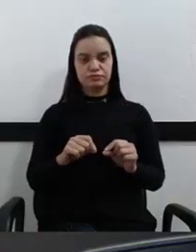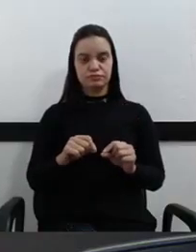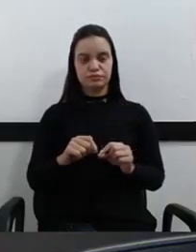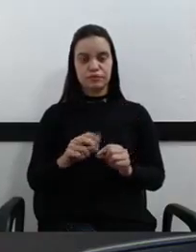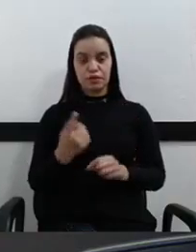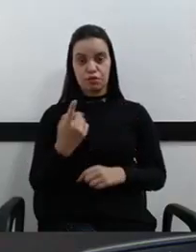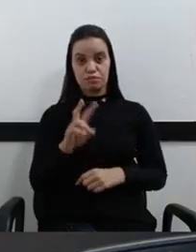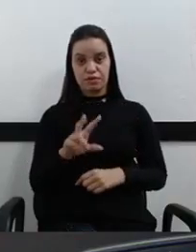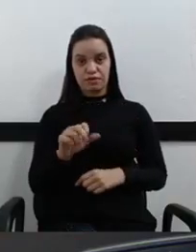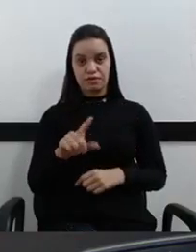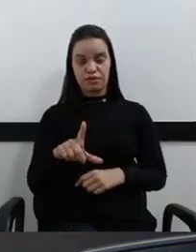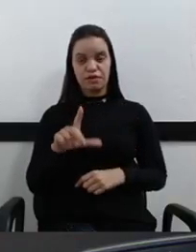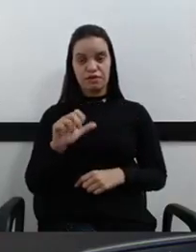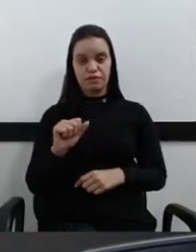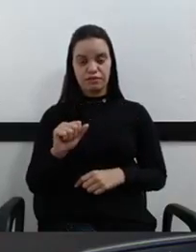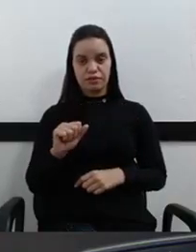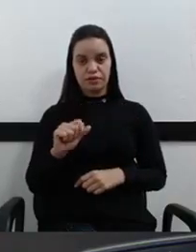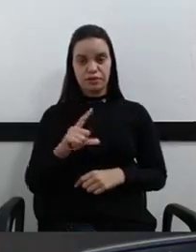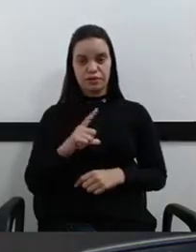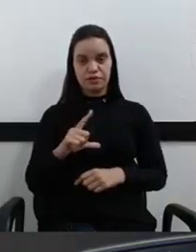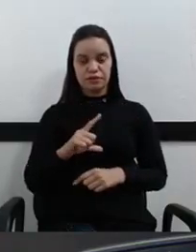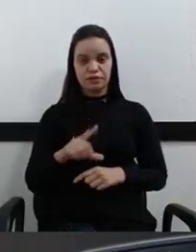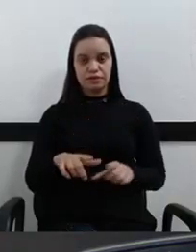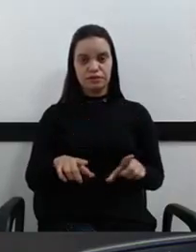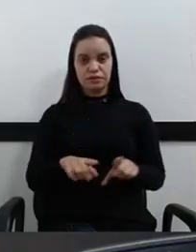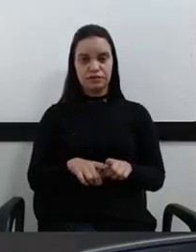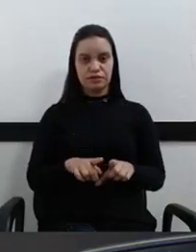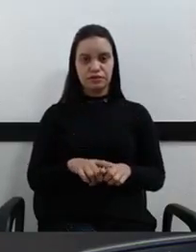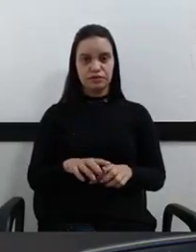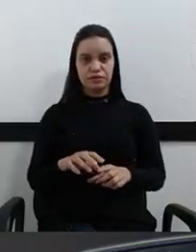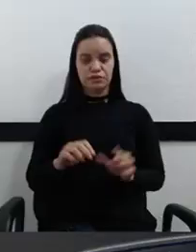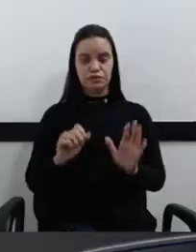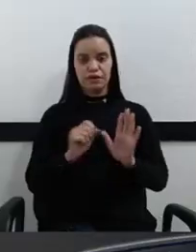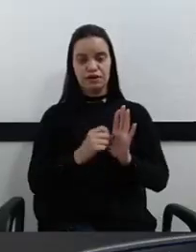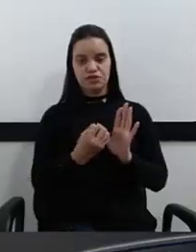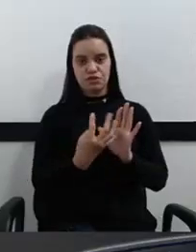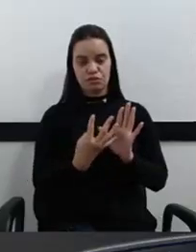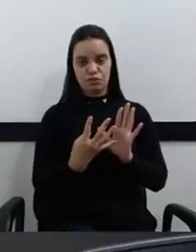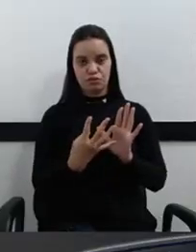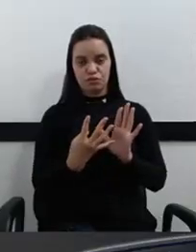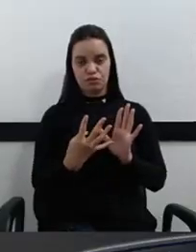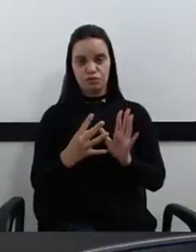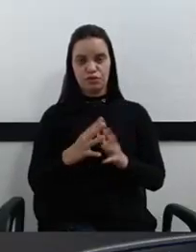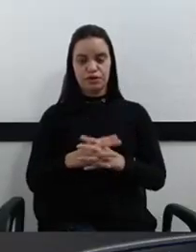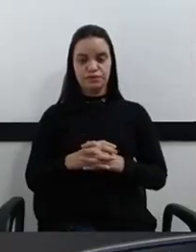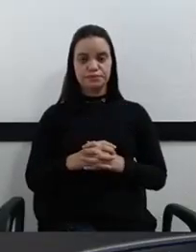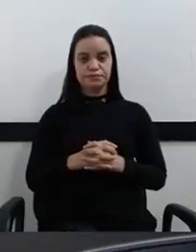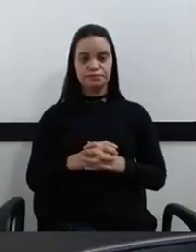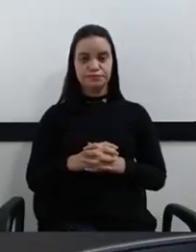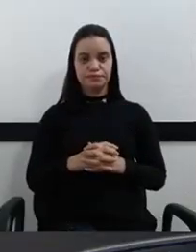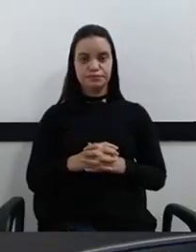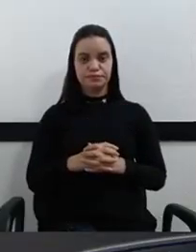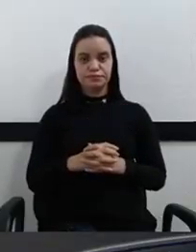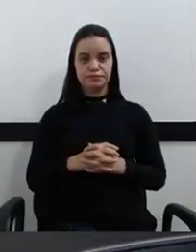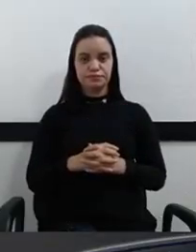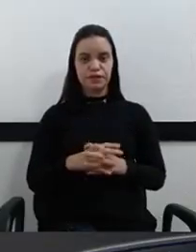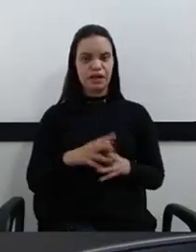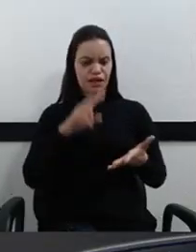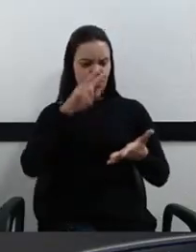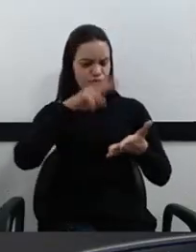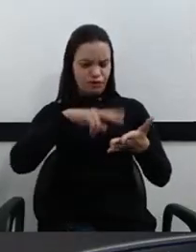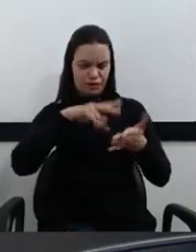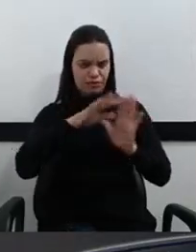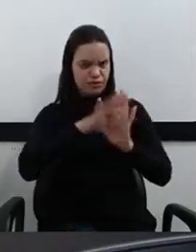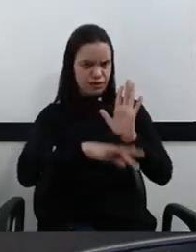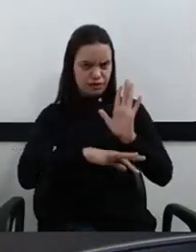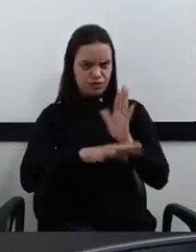uma vaga, sendo então, portanto, necessário aplicar os critérios previstos pelo artigo 4º da deliberação CSDP 84. Eu não vou ler aqui o texto